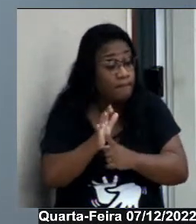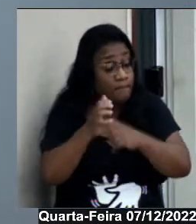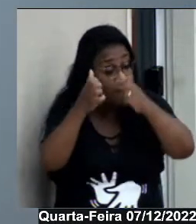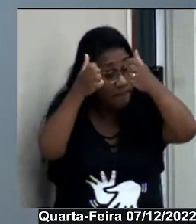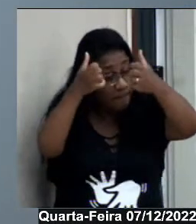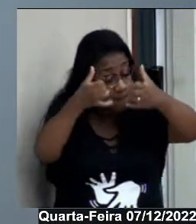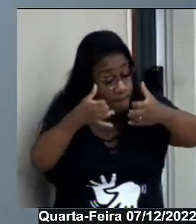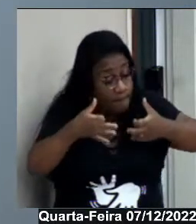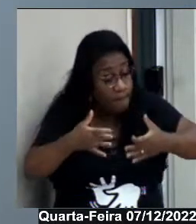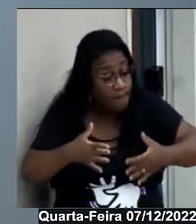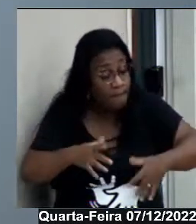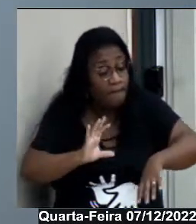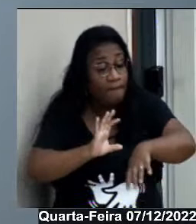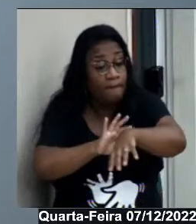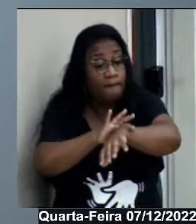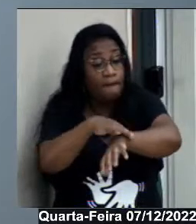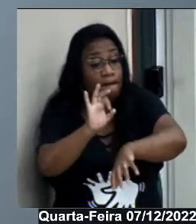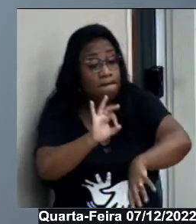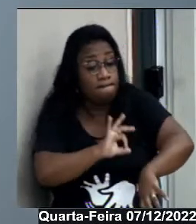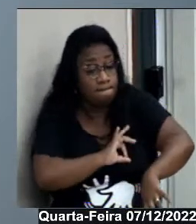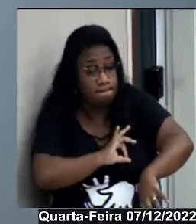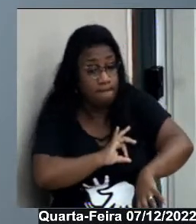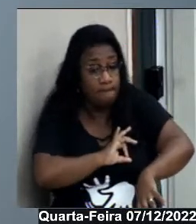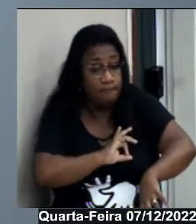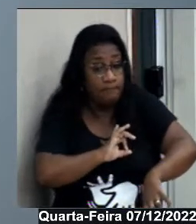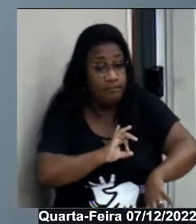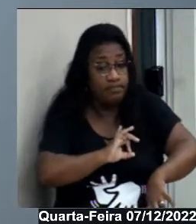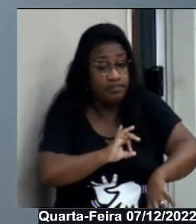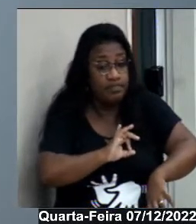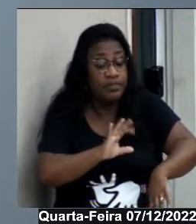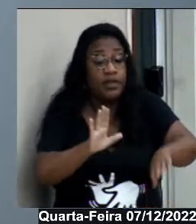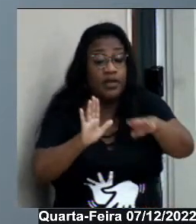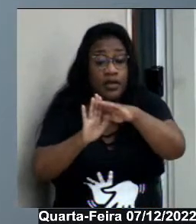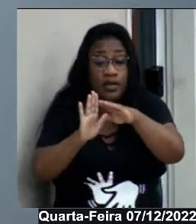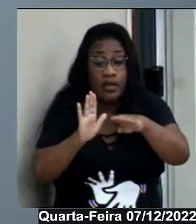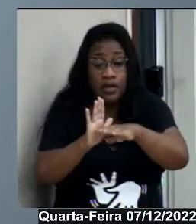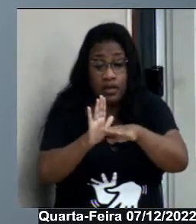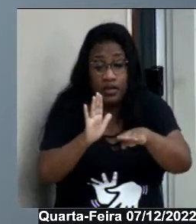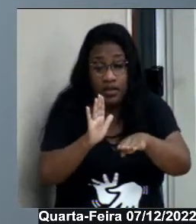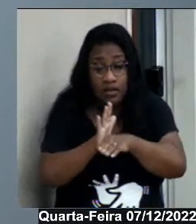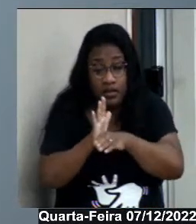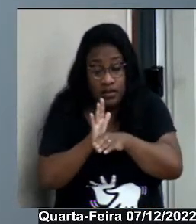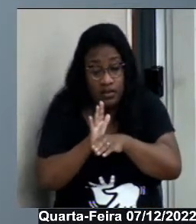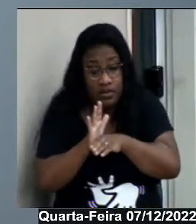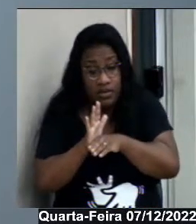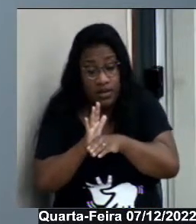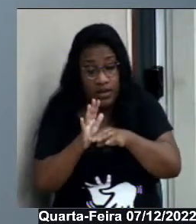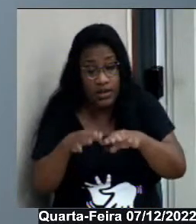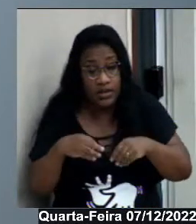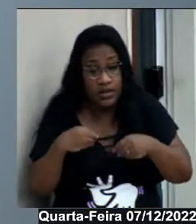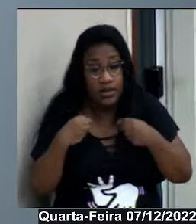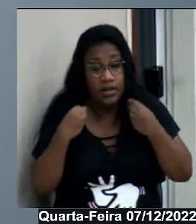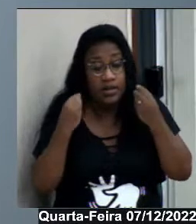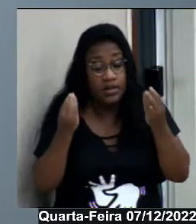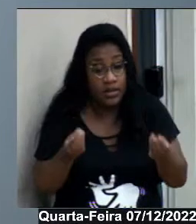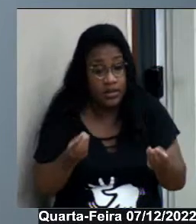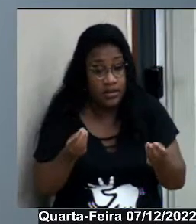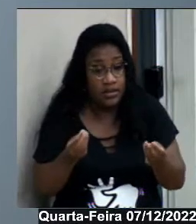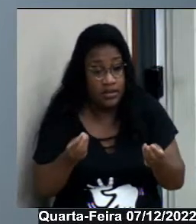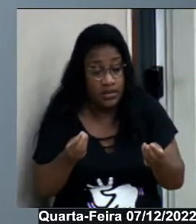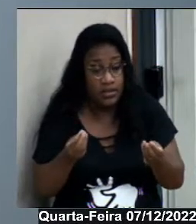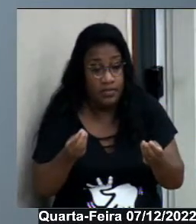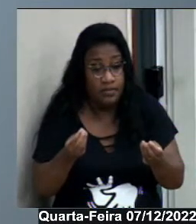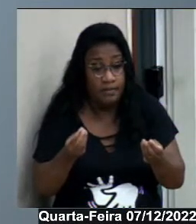em relação à guarda está querendo fazer. Esse projeto está querendo dar o benefício para